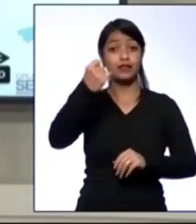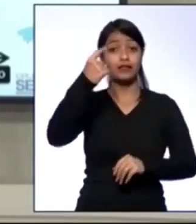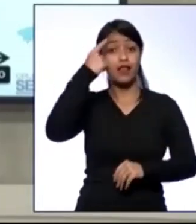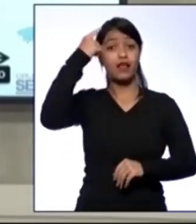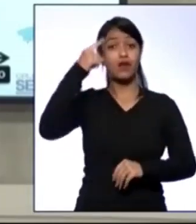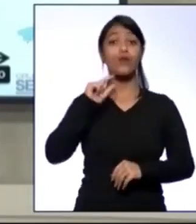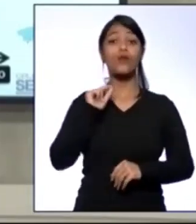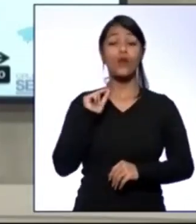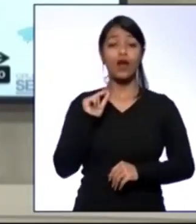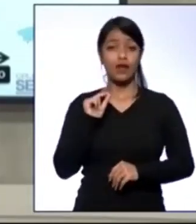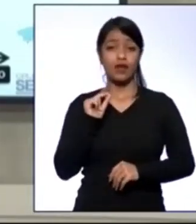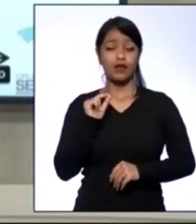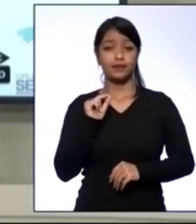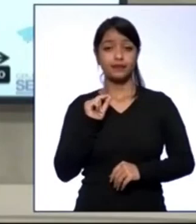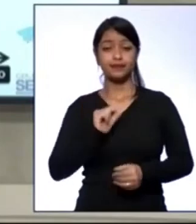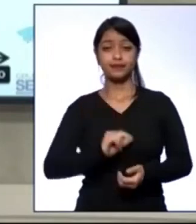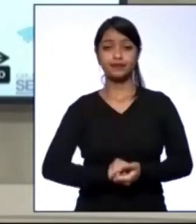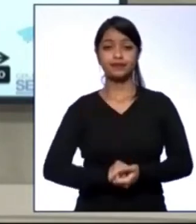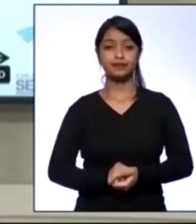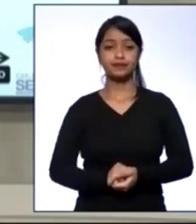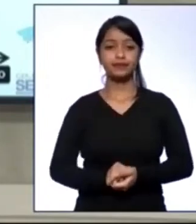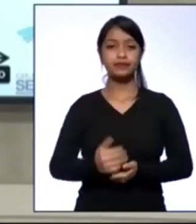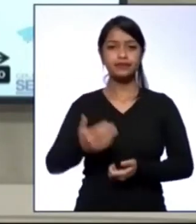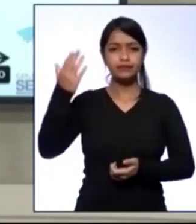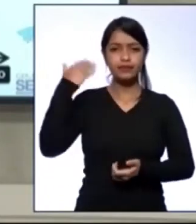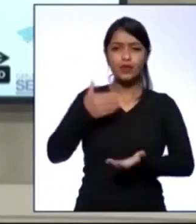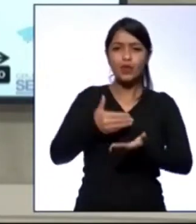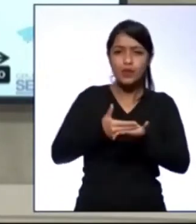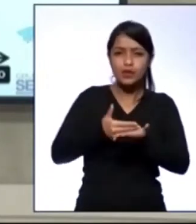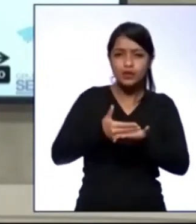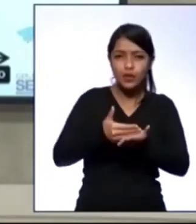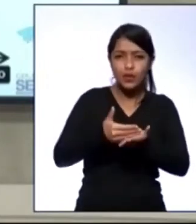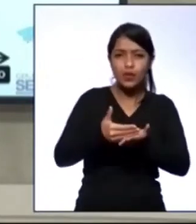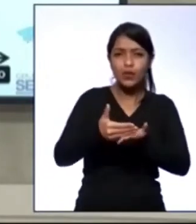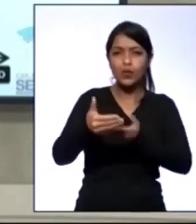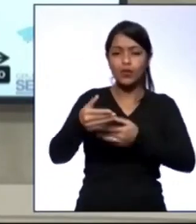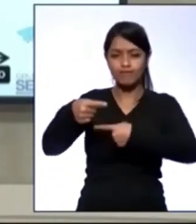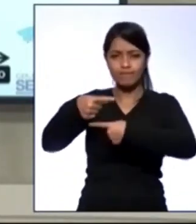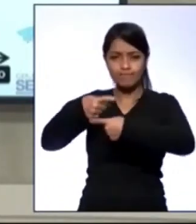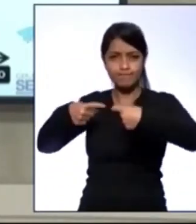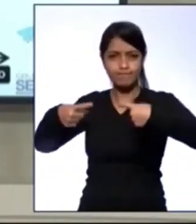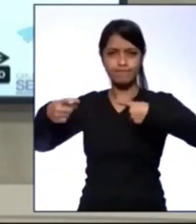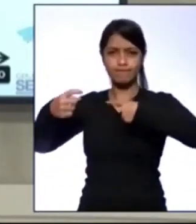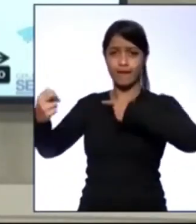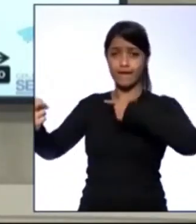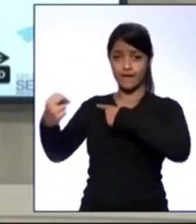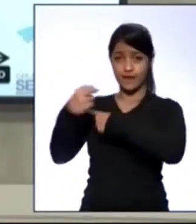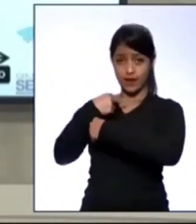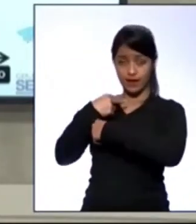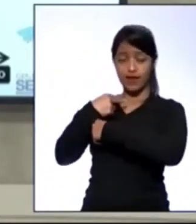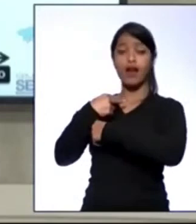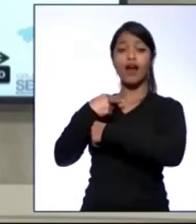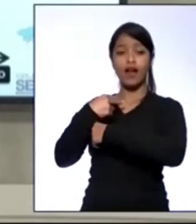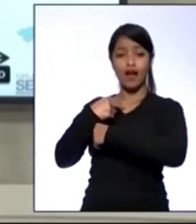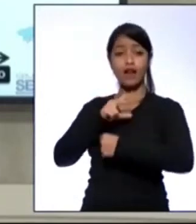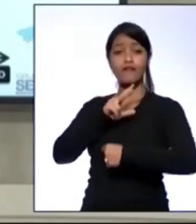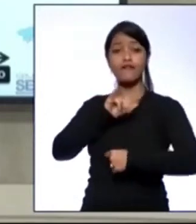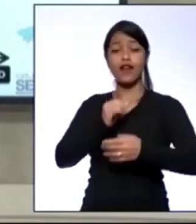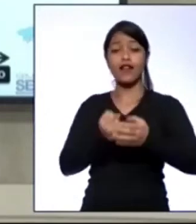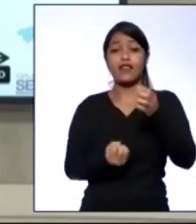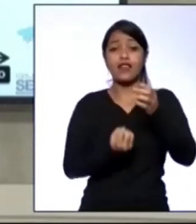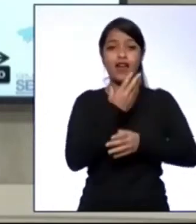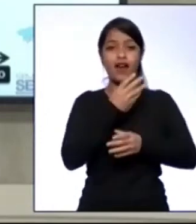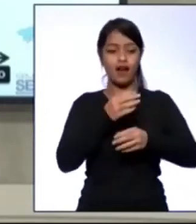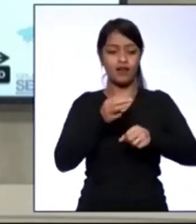após essa primeira relação com o antígeno, vai surgir as células de